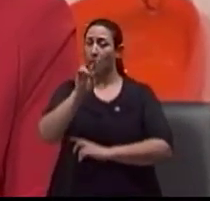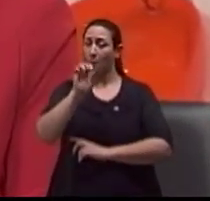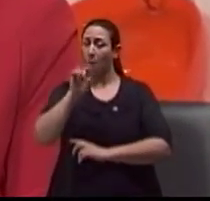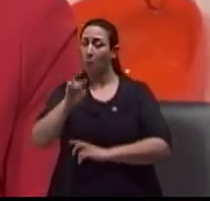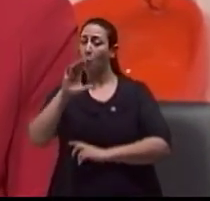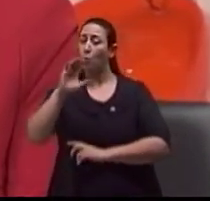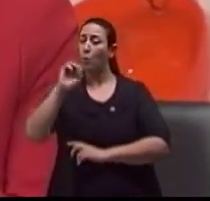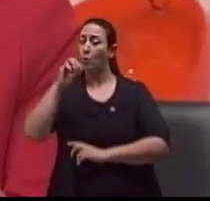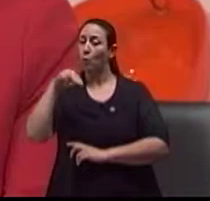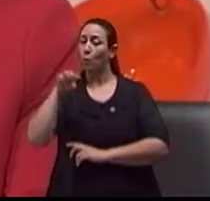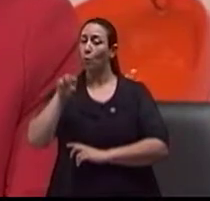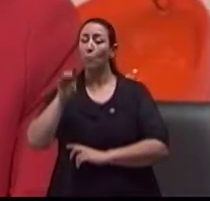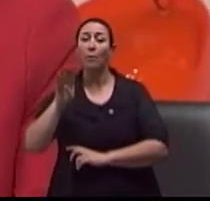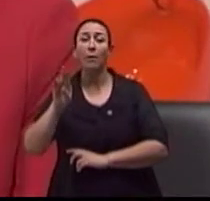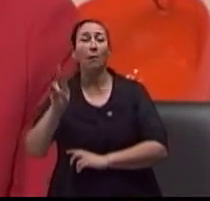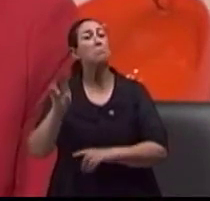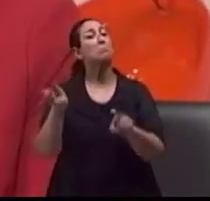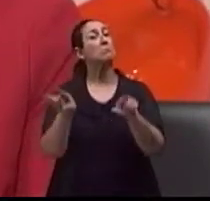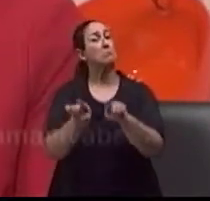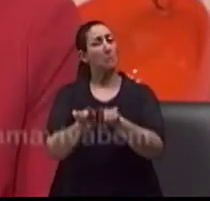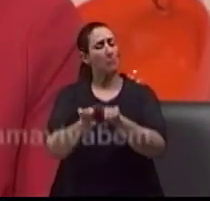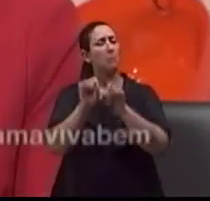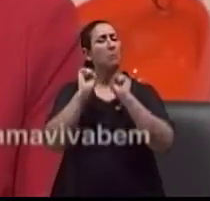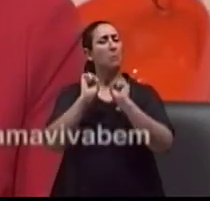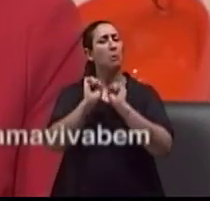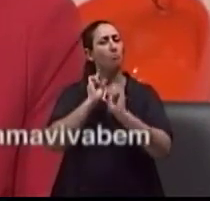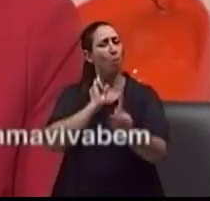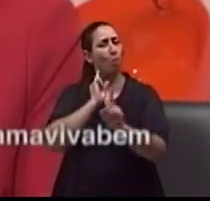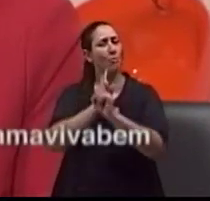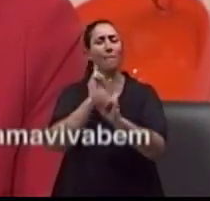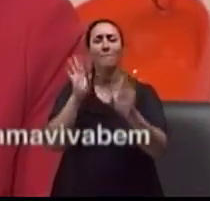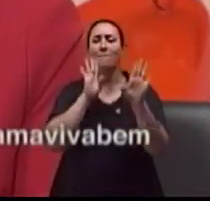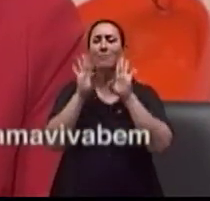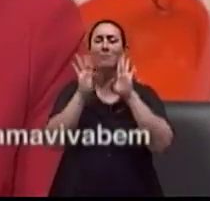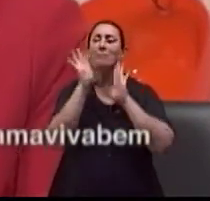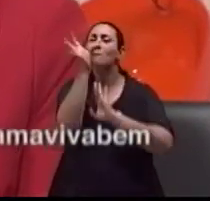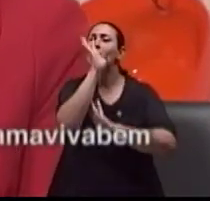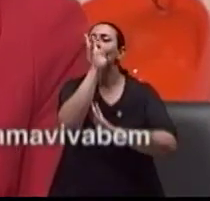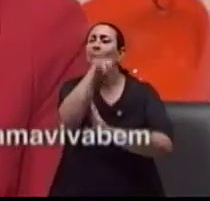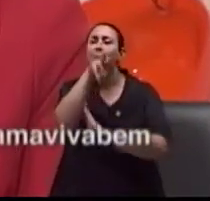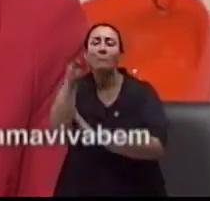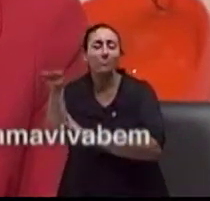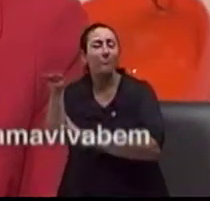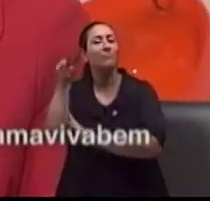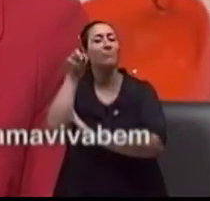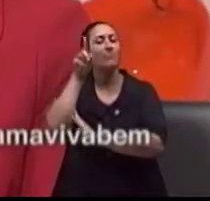bem@teve.com.br mas claro também pode nos encontrar lá no